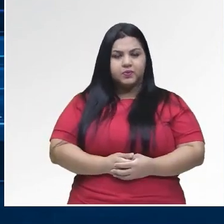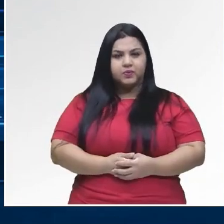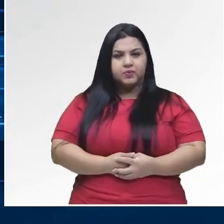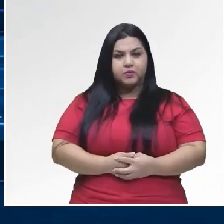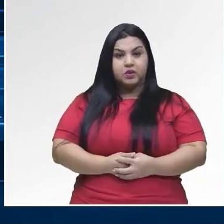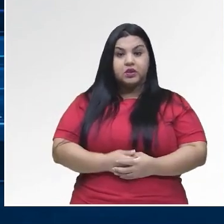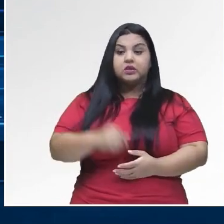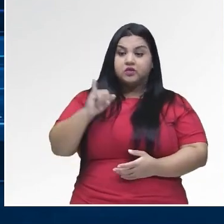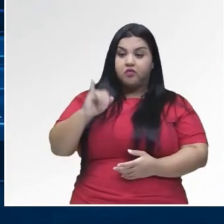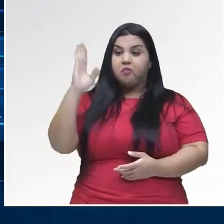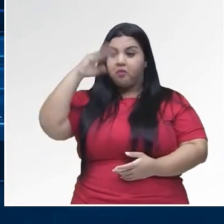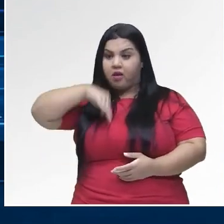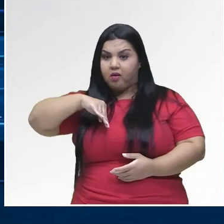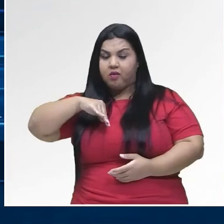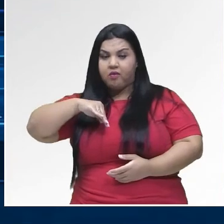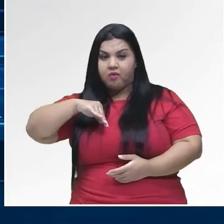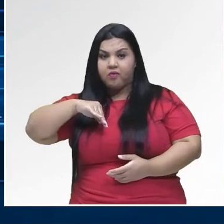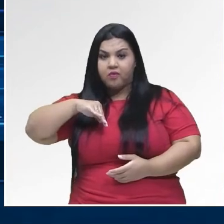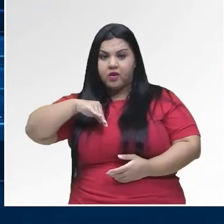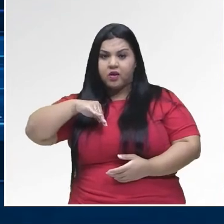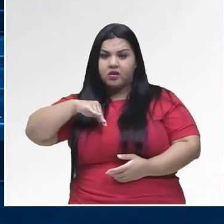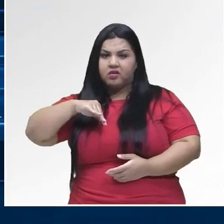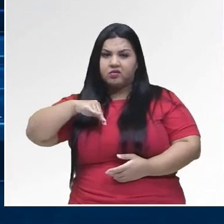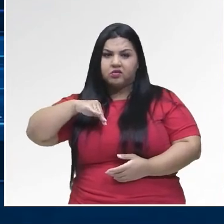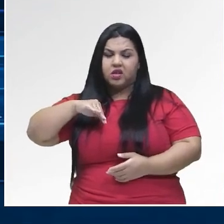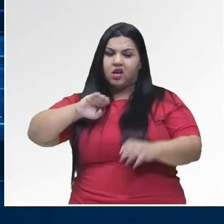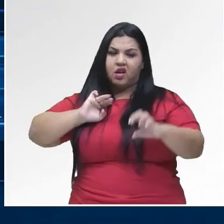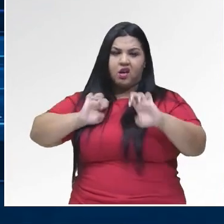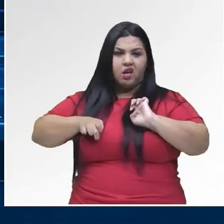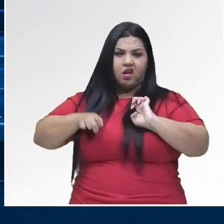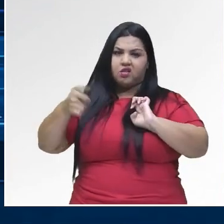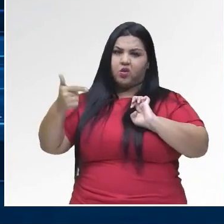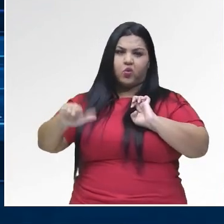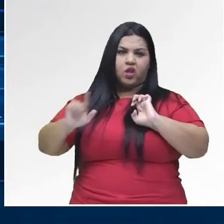Se for mal, é antiético, não é ético.